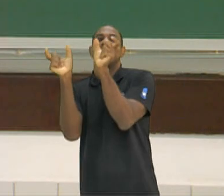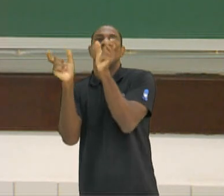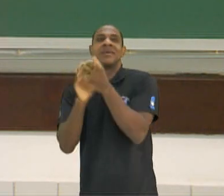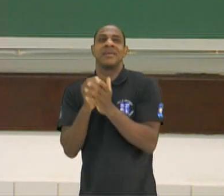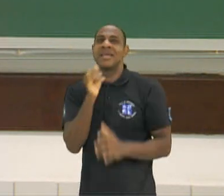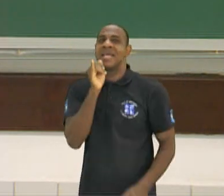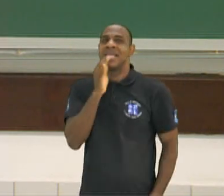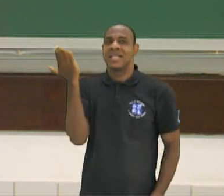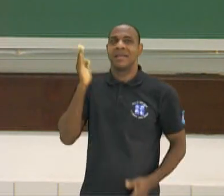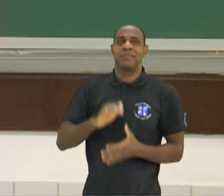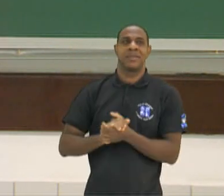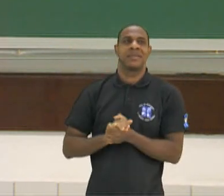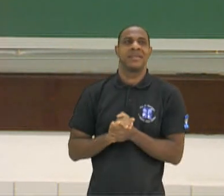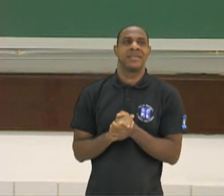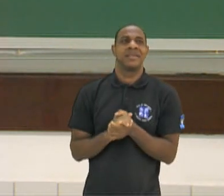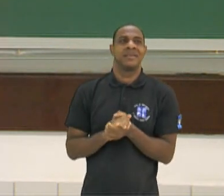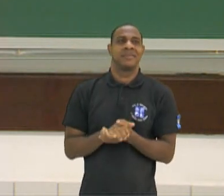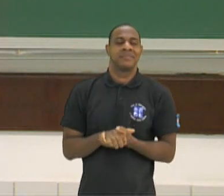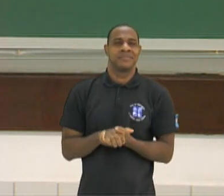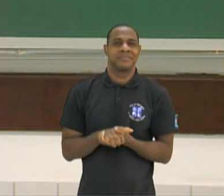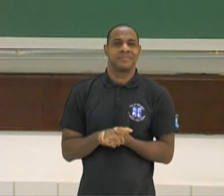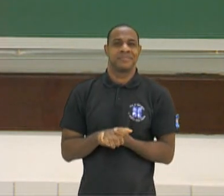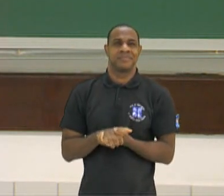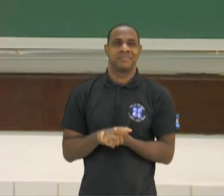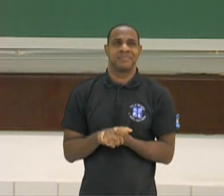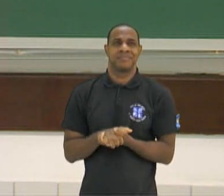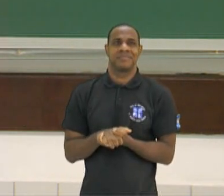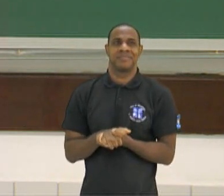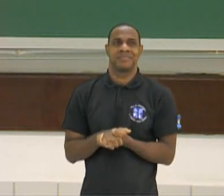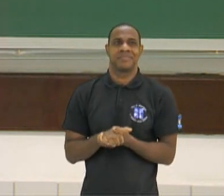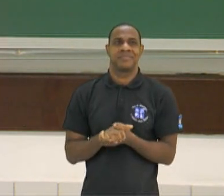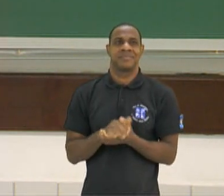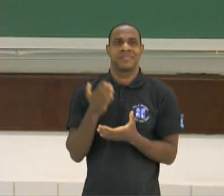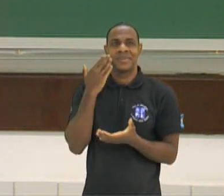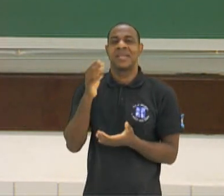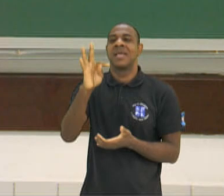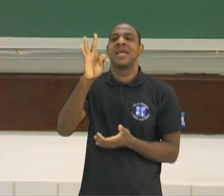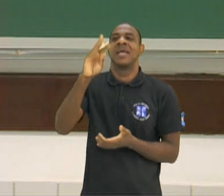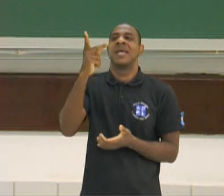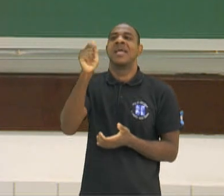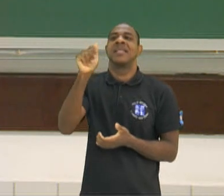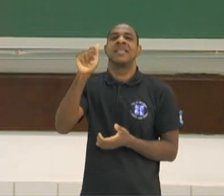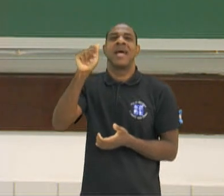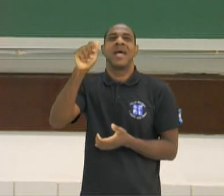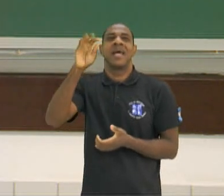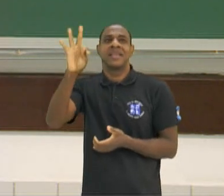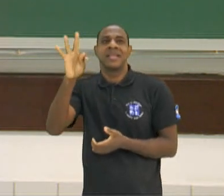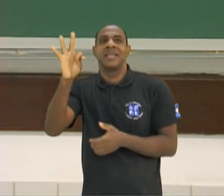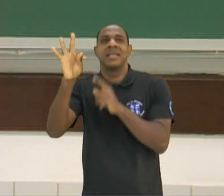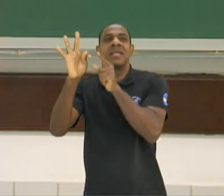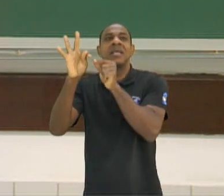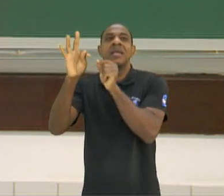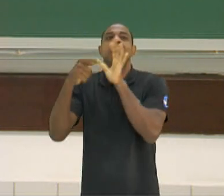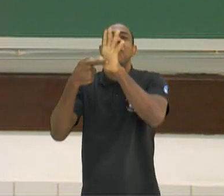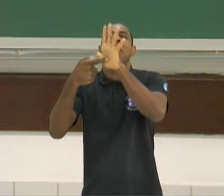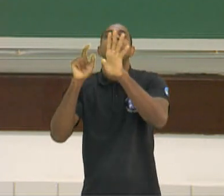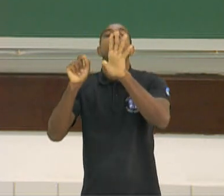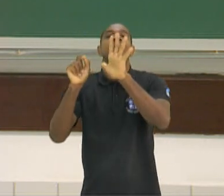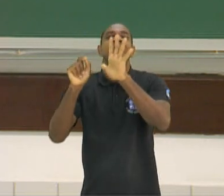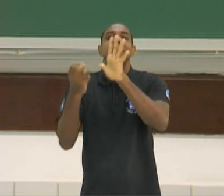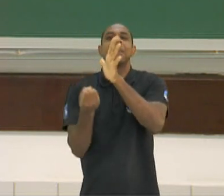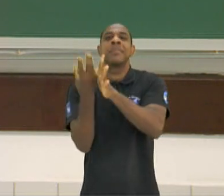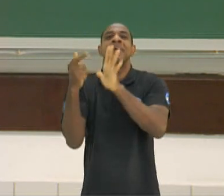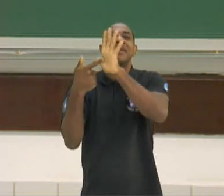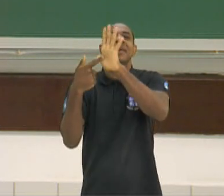teenagers prefer games that imitate real sports. No caso do that, ele aparece por quê? Porque ele faz